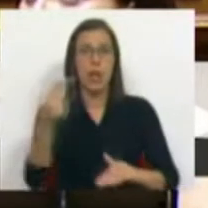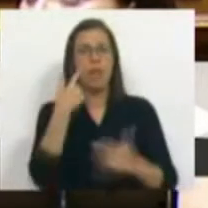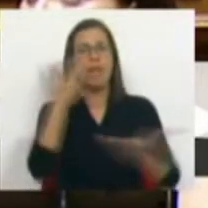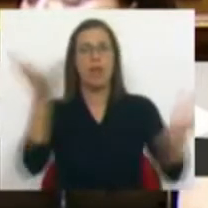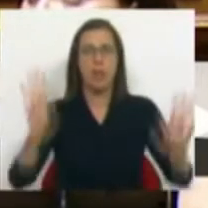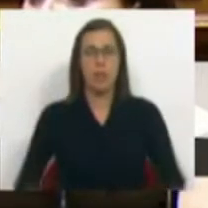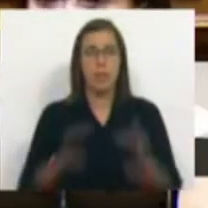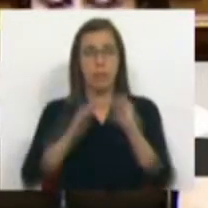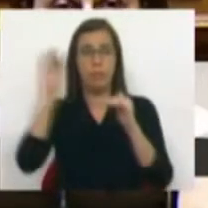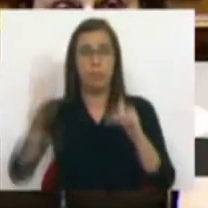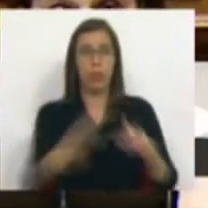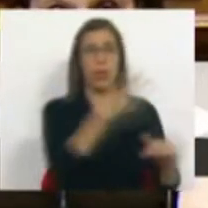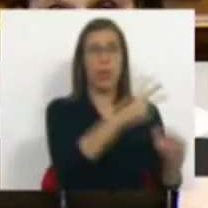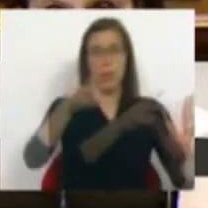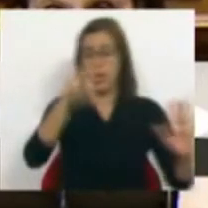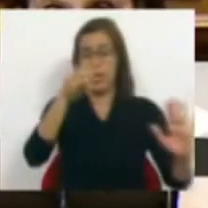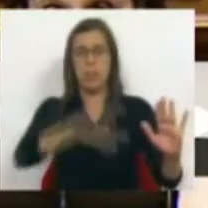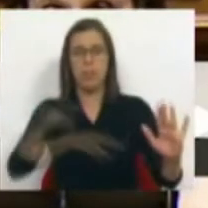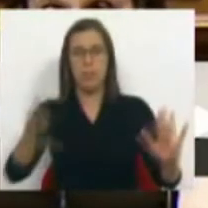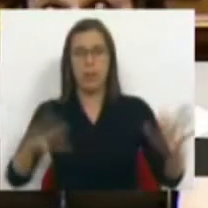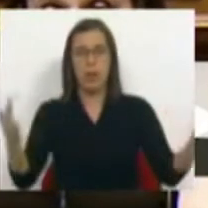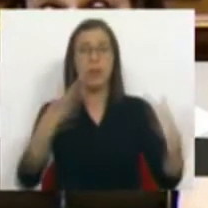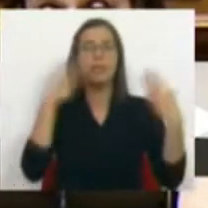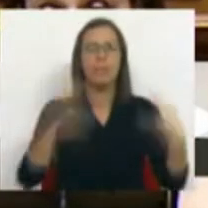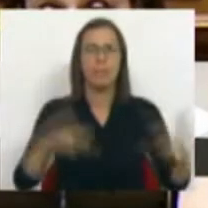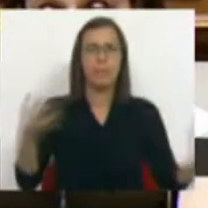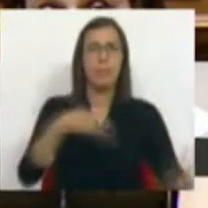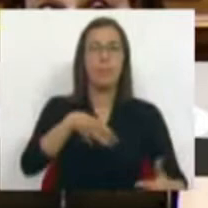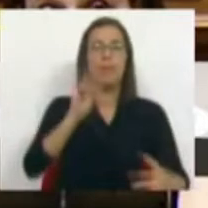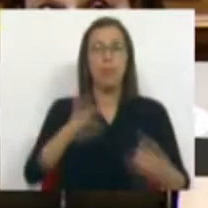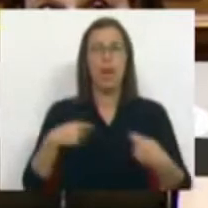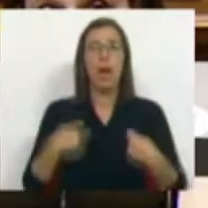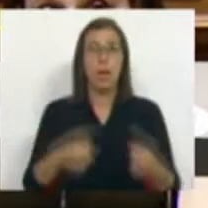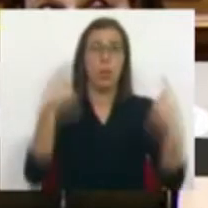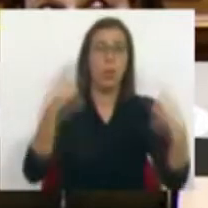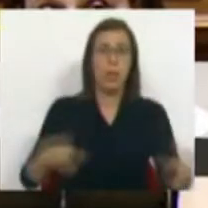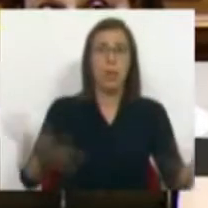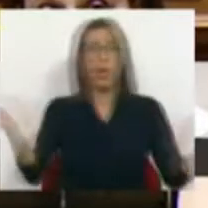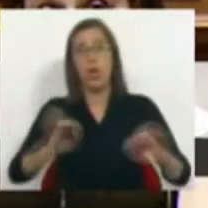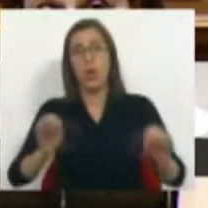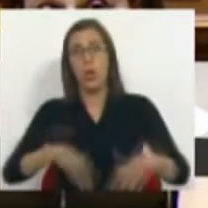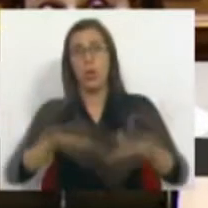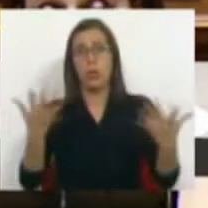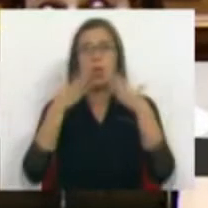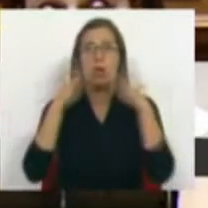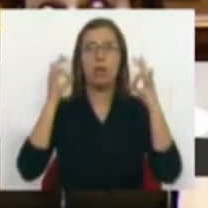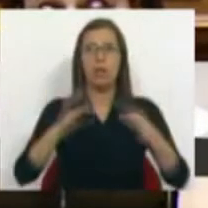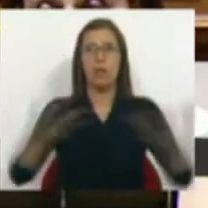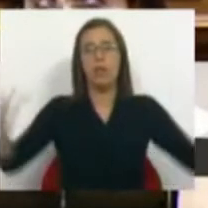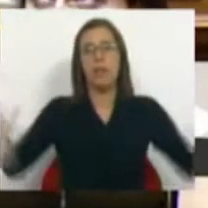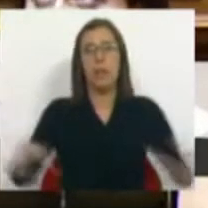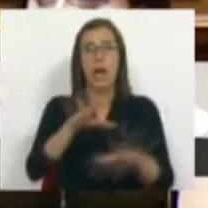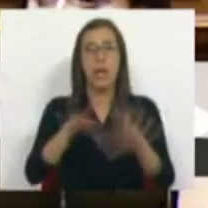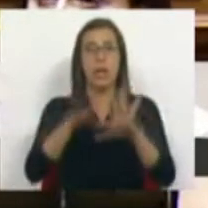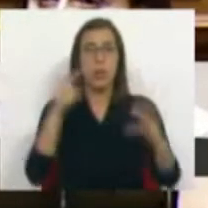bem a derrapagem, de 2 para 15 milhões de euros. E naturalmente o PS gastou aquilo que tinha, aquilo que não tinha. Evidentemente, casos como